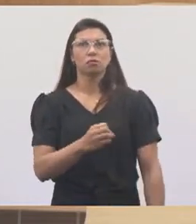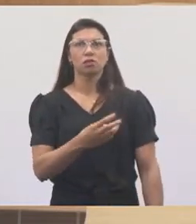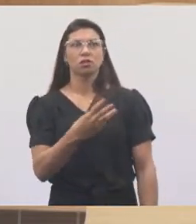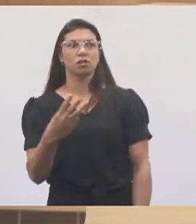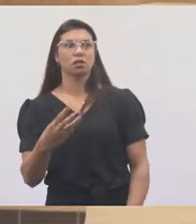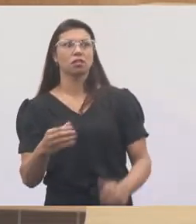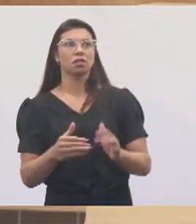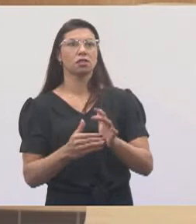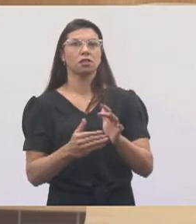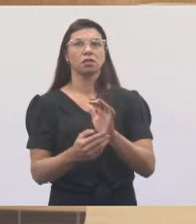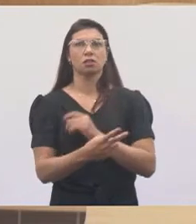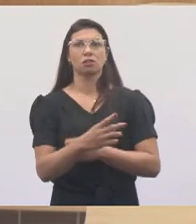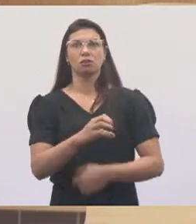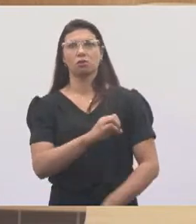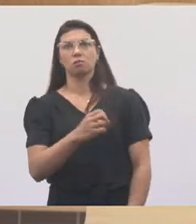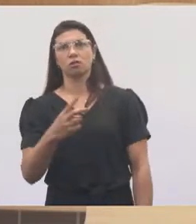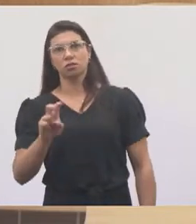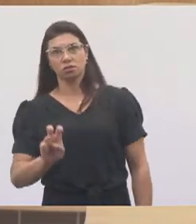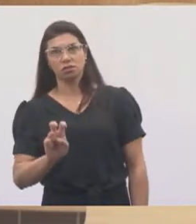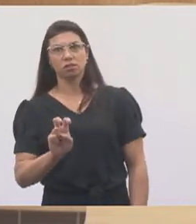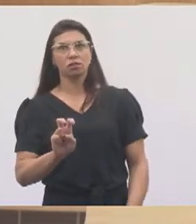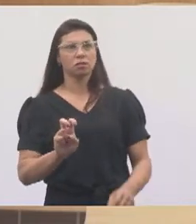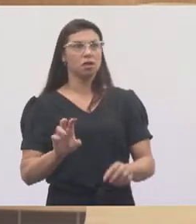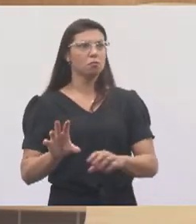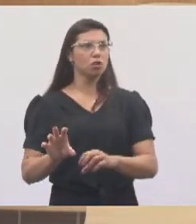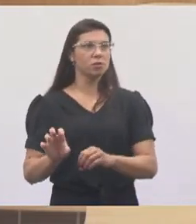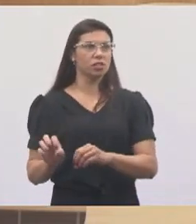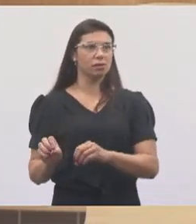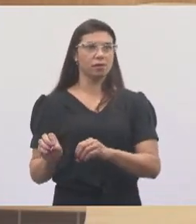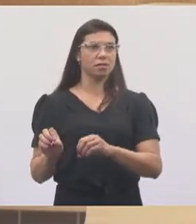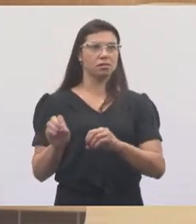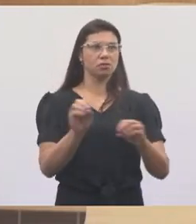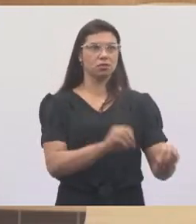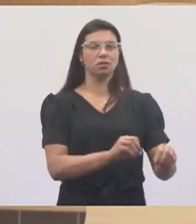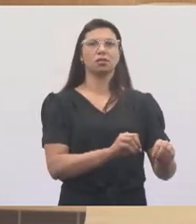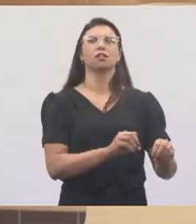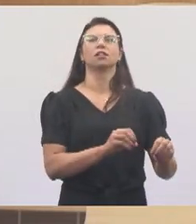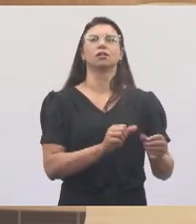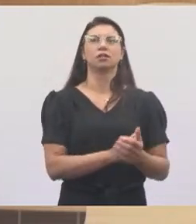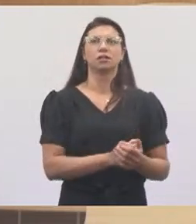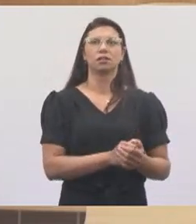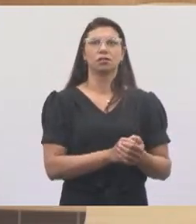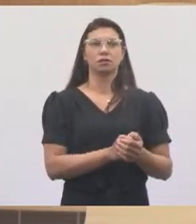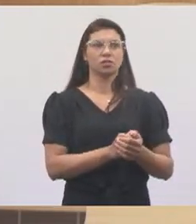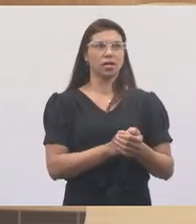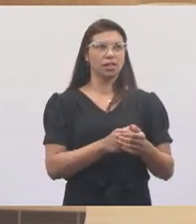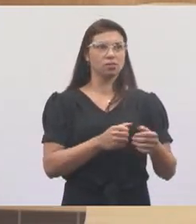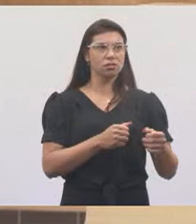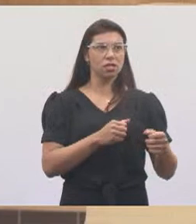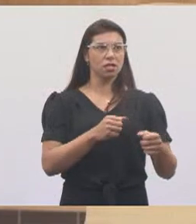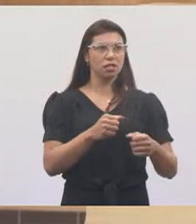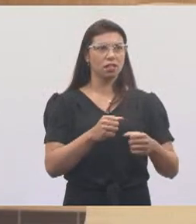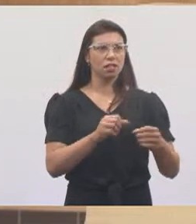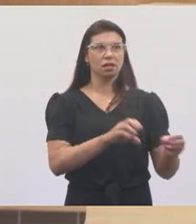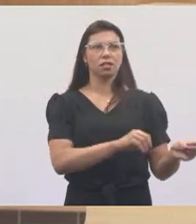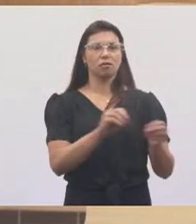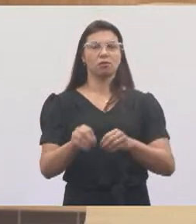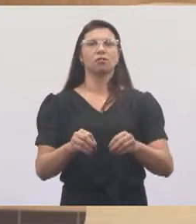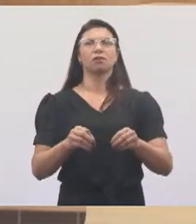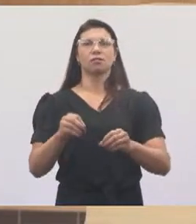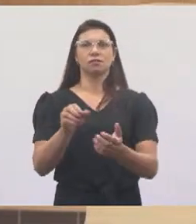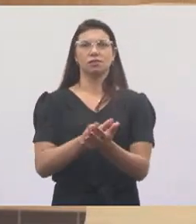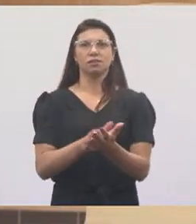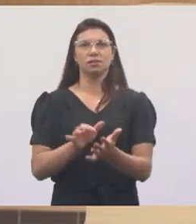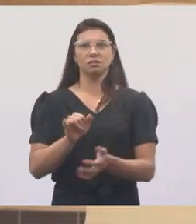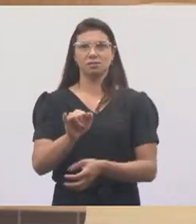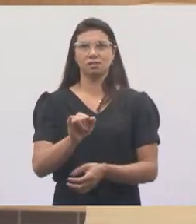2005. Delegacia Seccional de Polícia de Jacareí até 2005. Foi congratulado pela Secretaria Municipal de Educação de Jacareí em 22